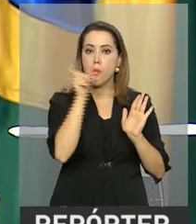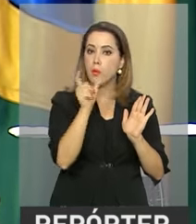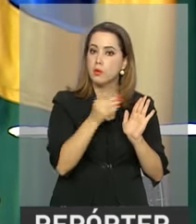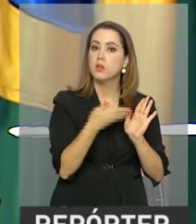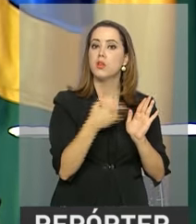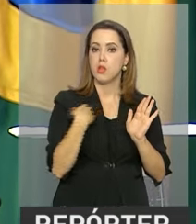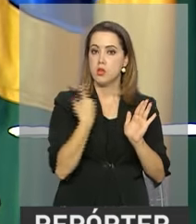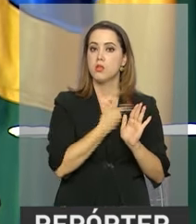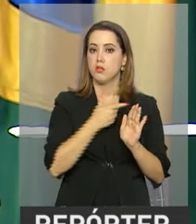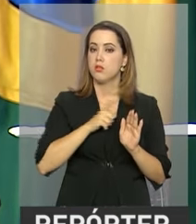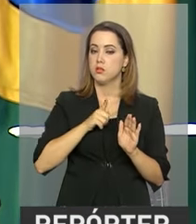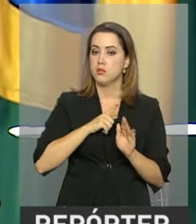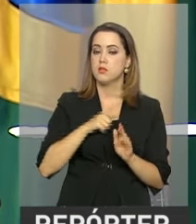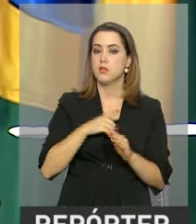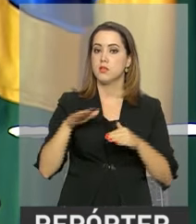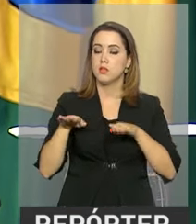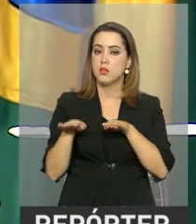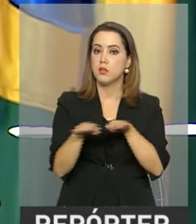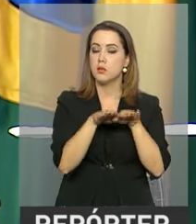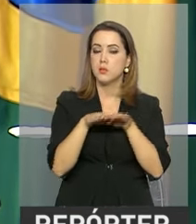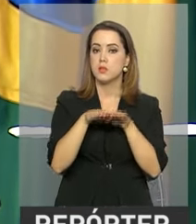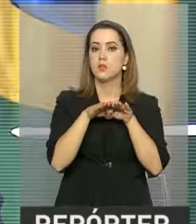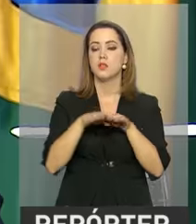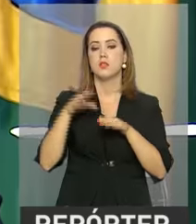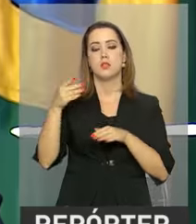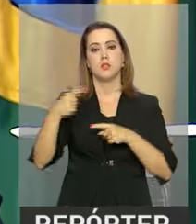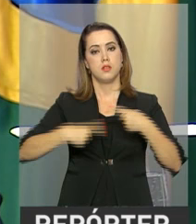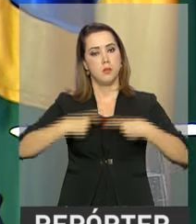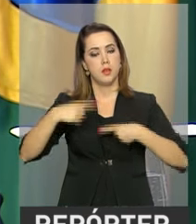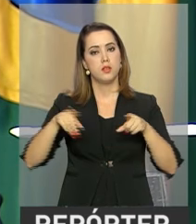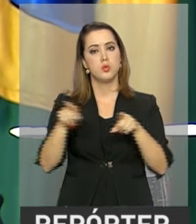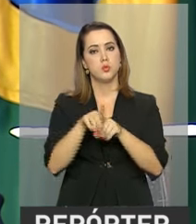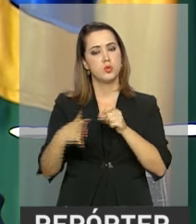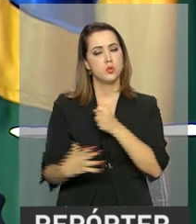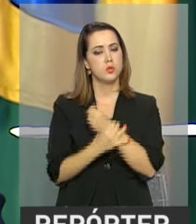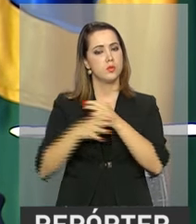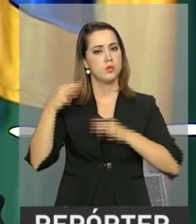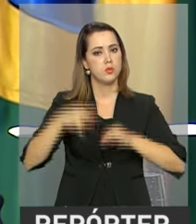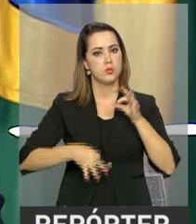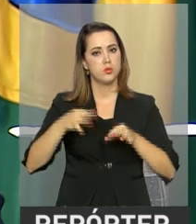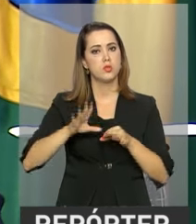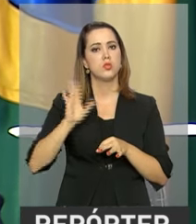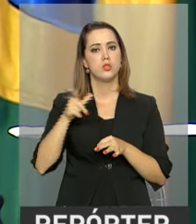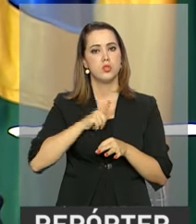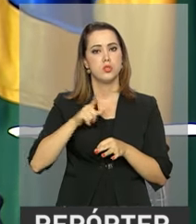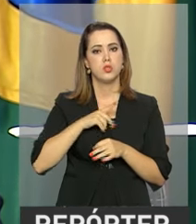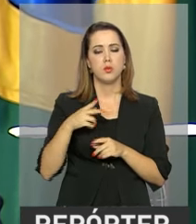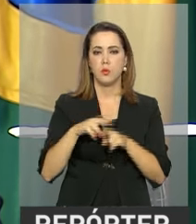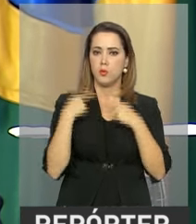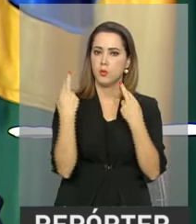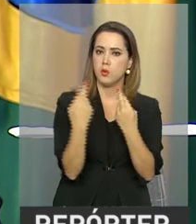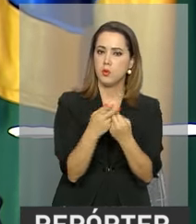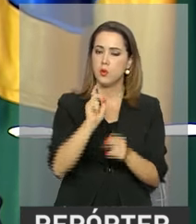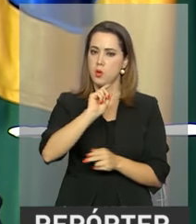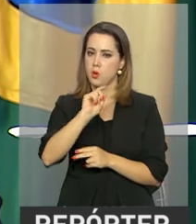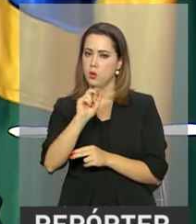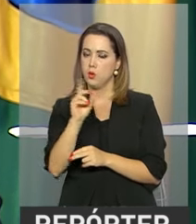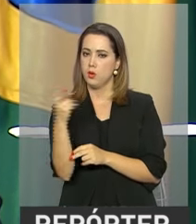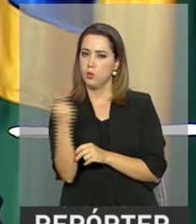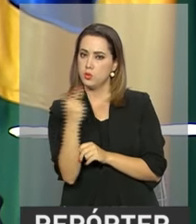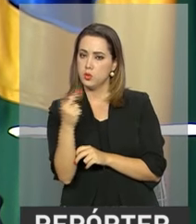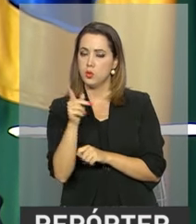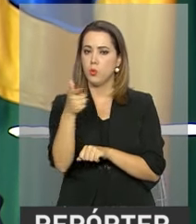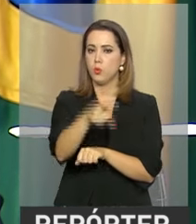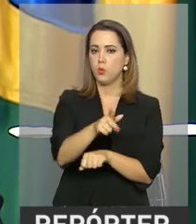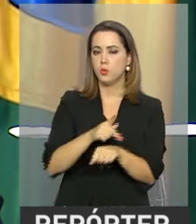temos estabilidade política e segurança jurídica. Eu tenho bilaterais pedidas pelo primeiro-ministro da Espanha, primeiro-ministro do